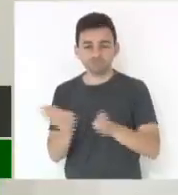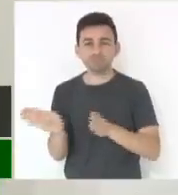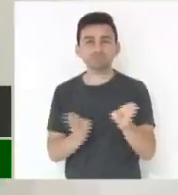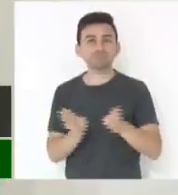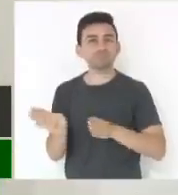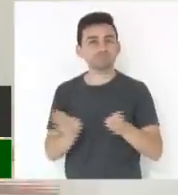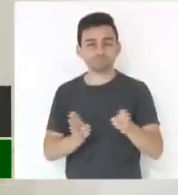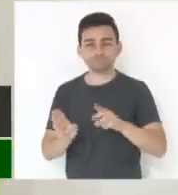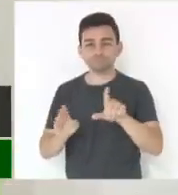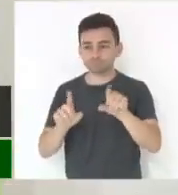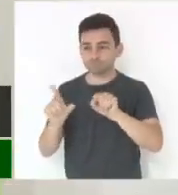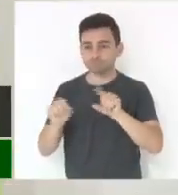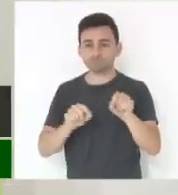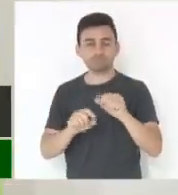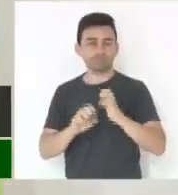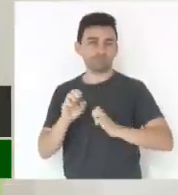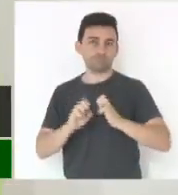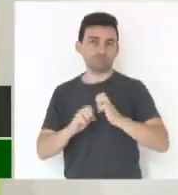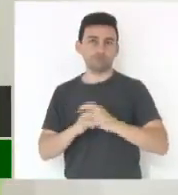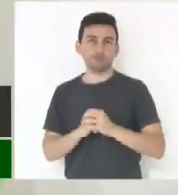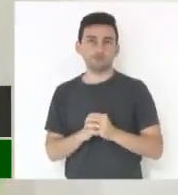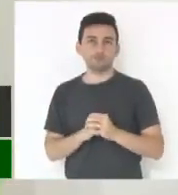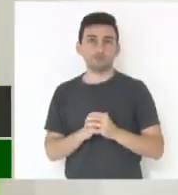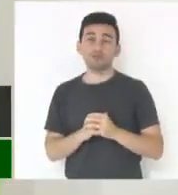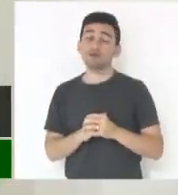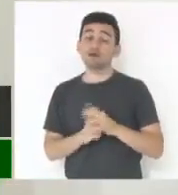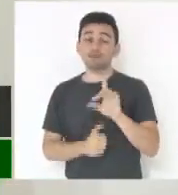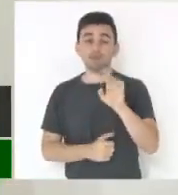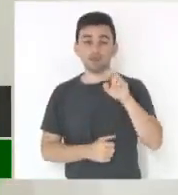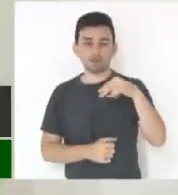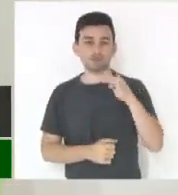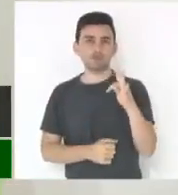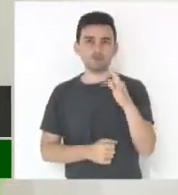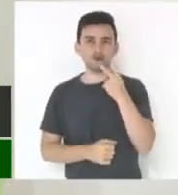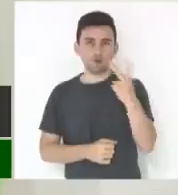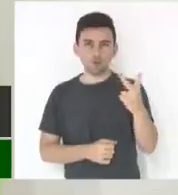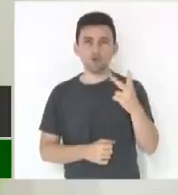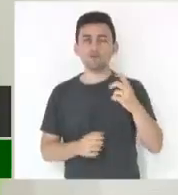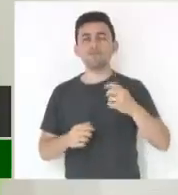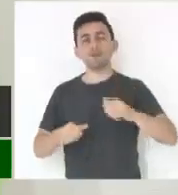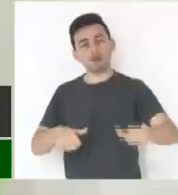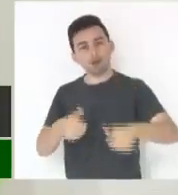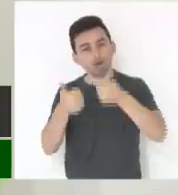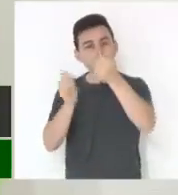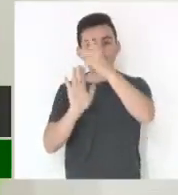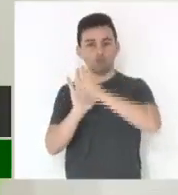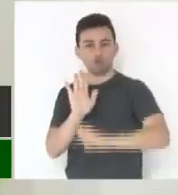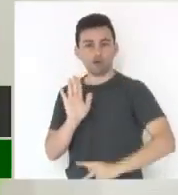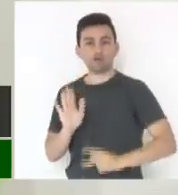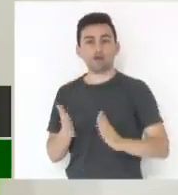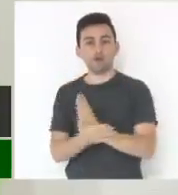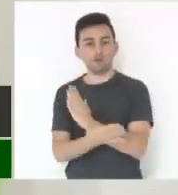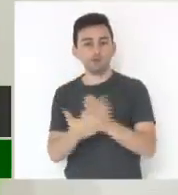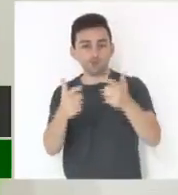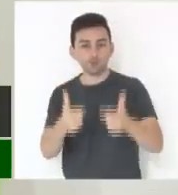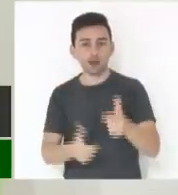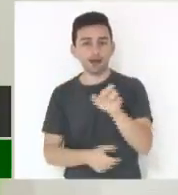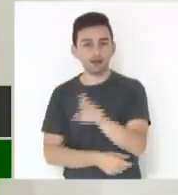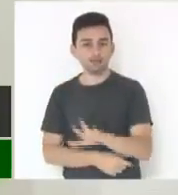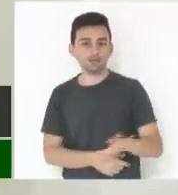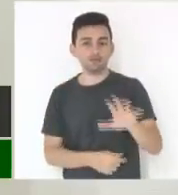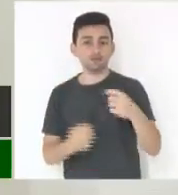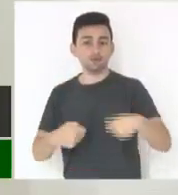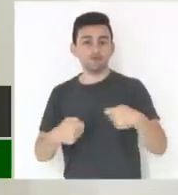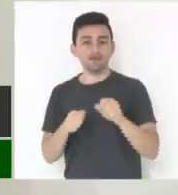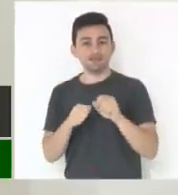pegue a obra. Segundo o DENIT, melhoraram o projeto, tem regiões lá que precisou fazer um projeto